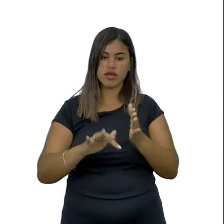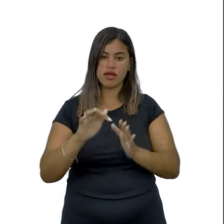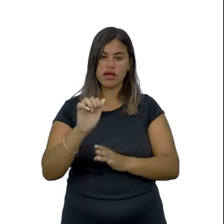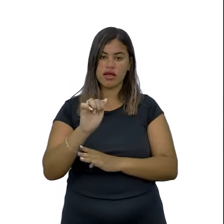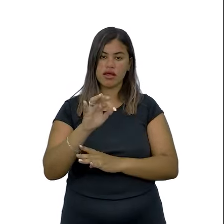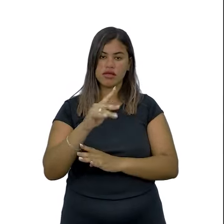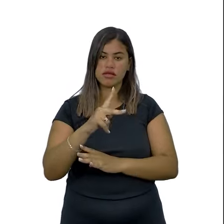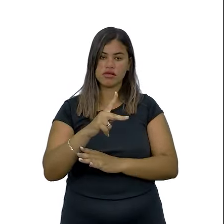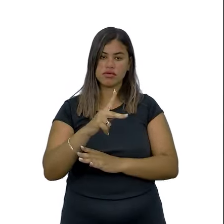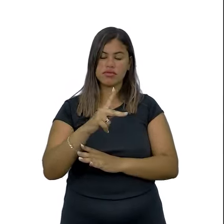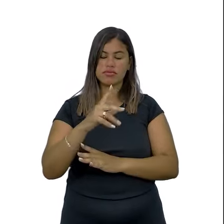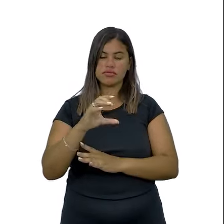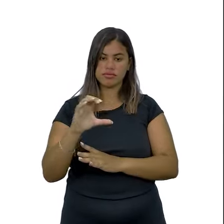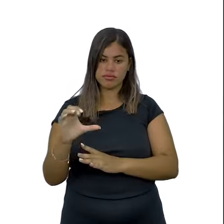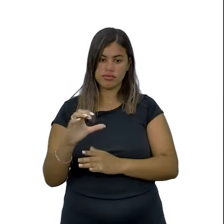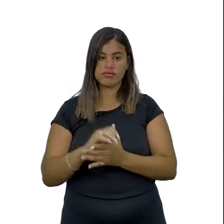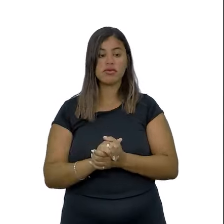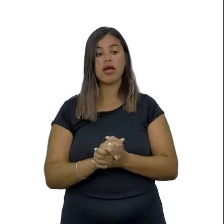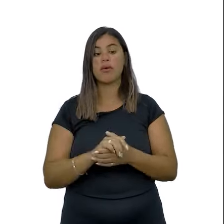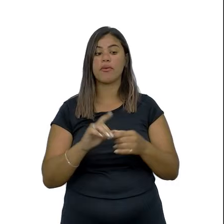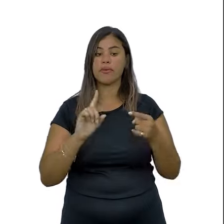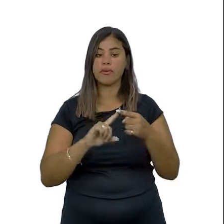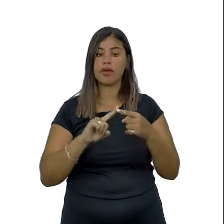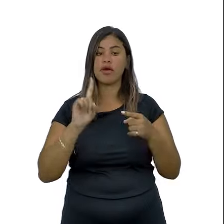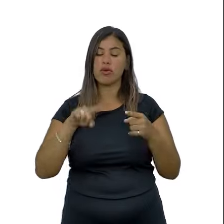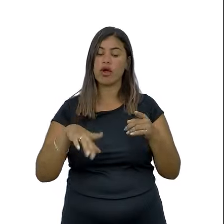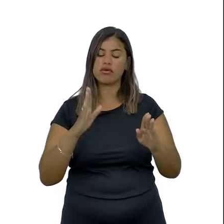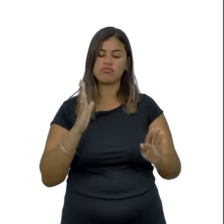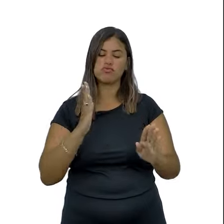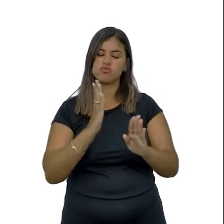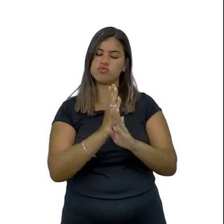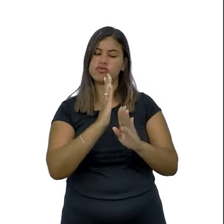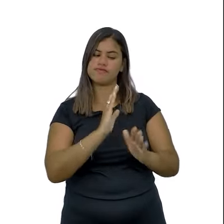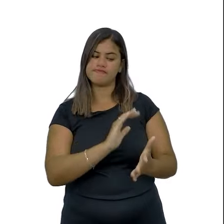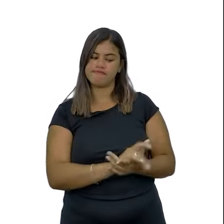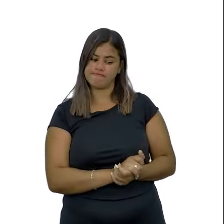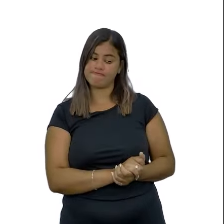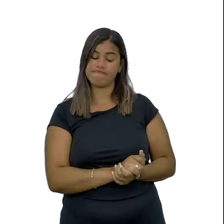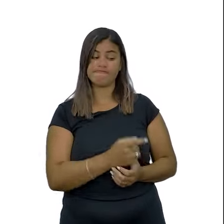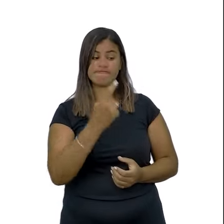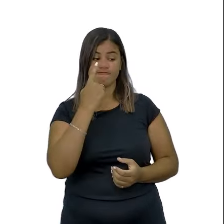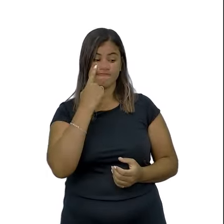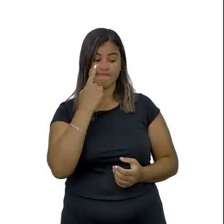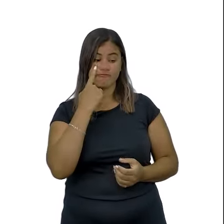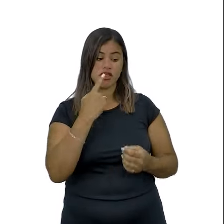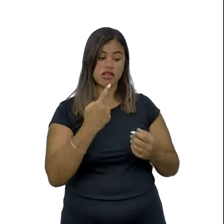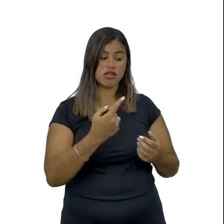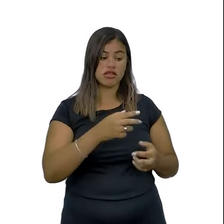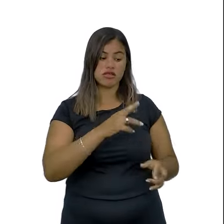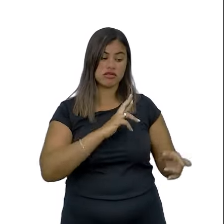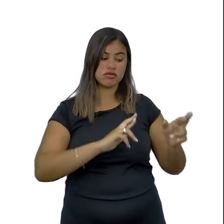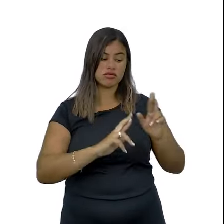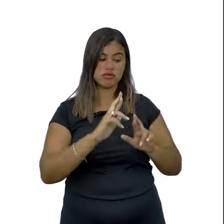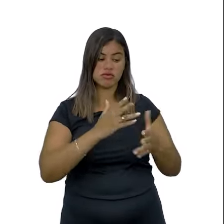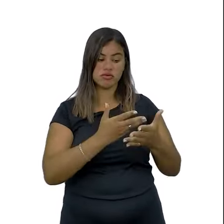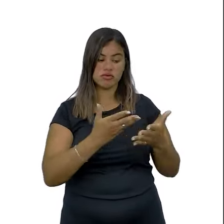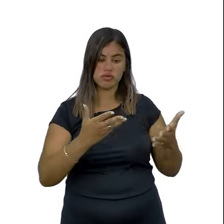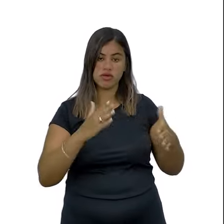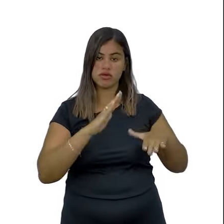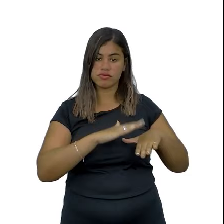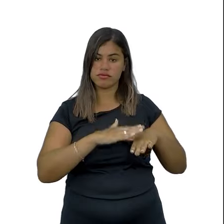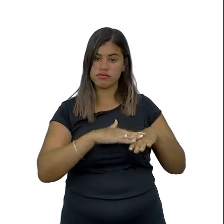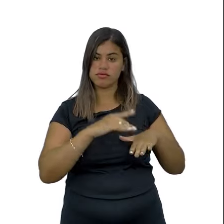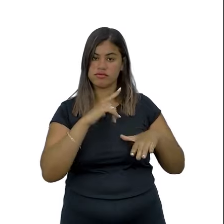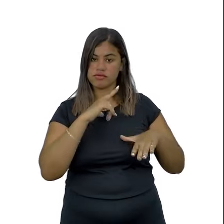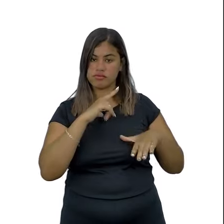primeiro momento, o diagnóstico, olhar para o diagnóstico que vocês farão a